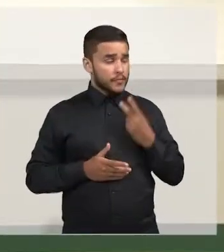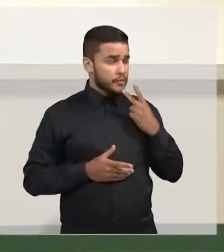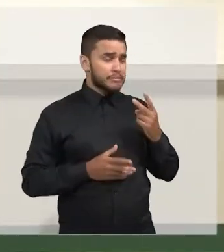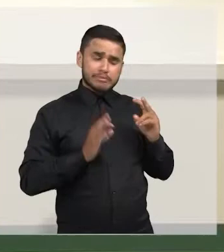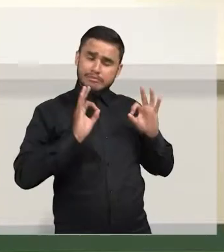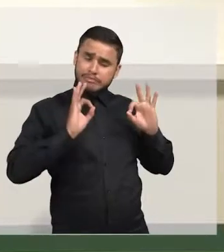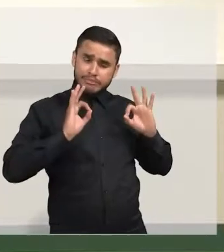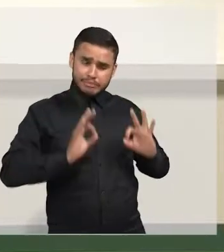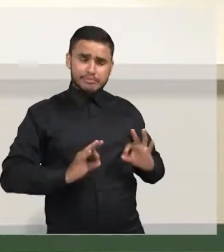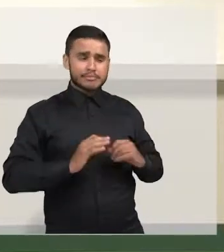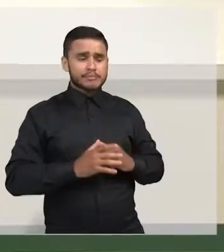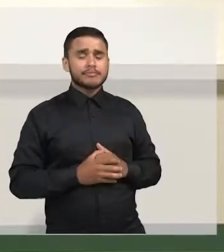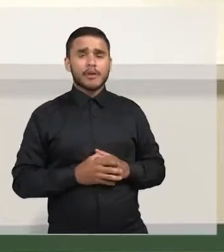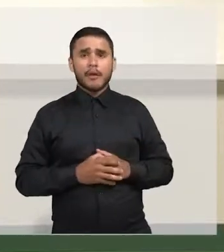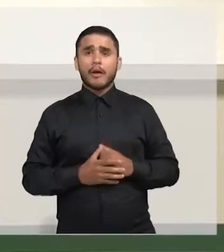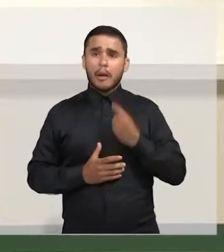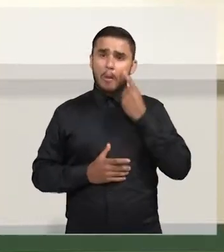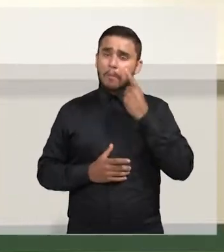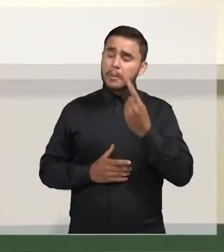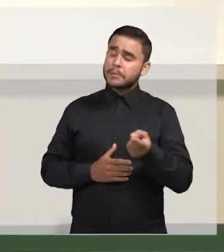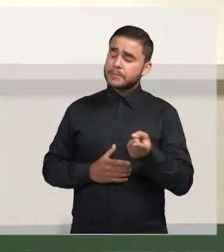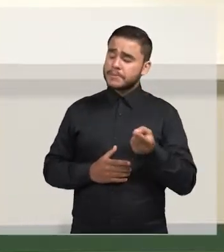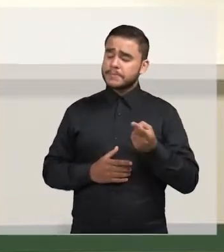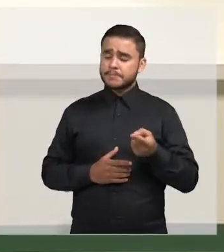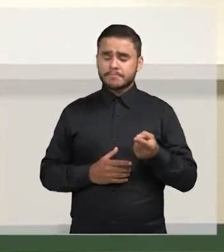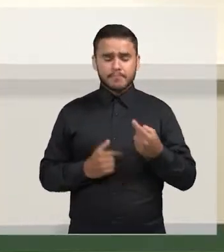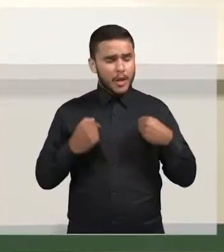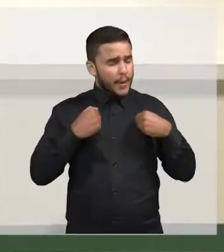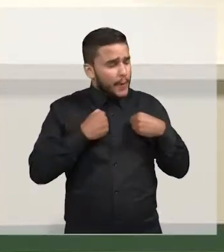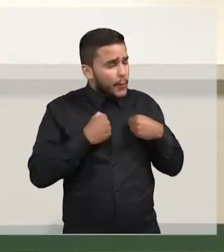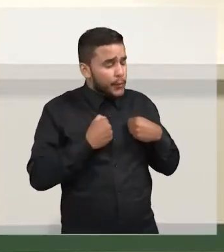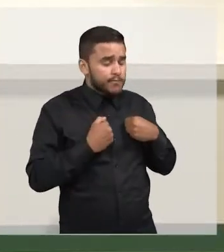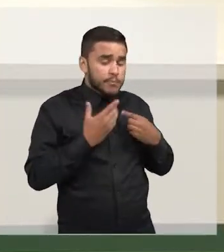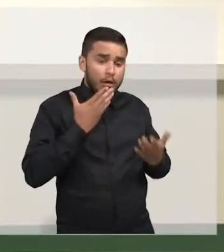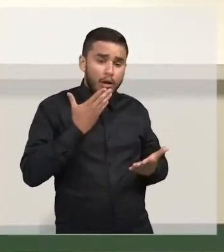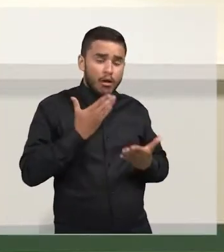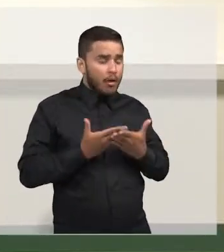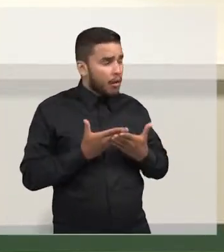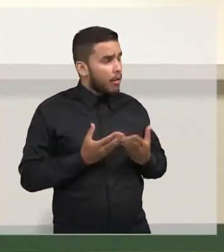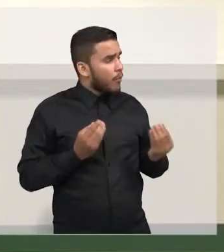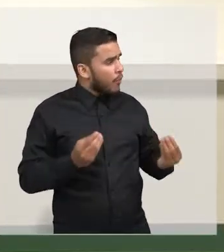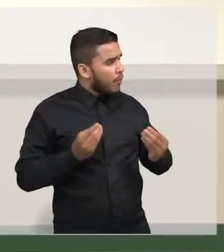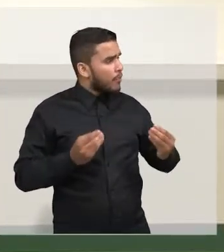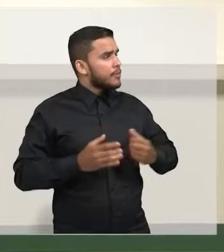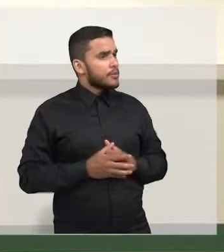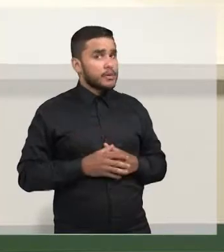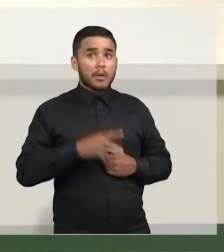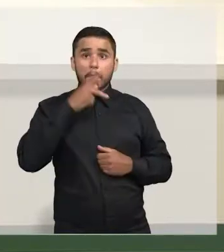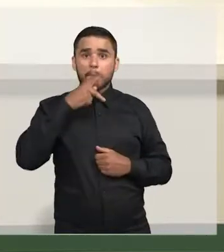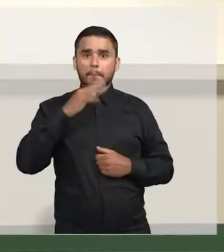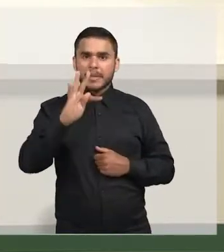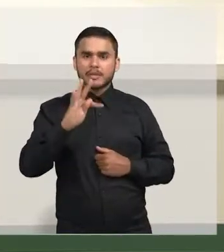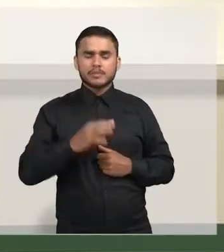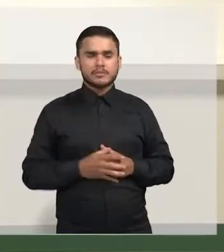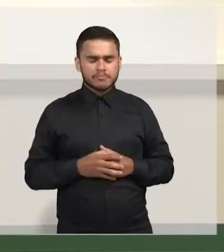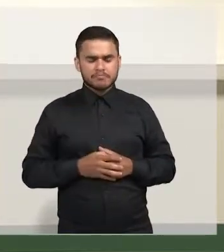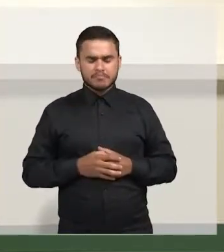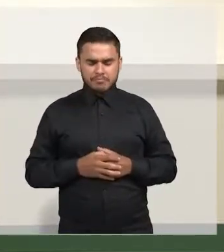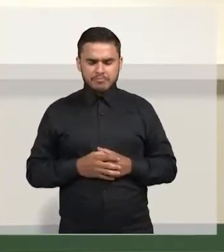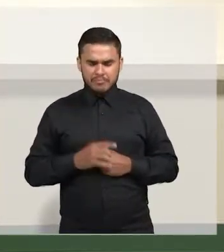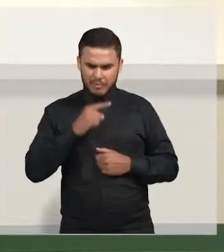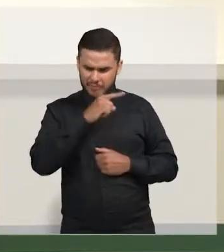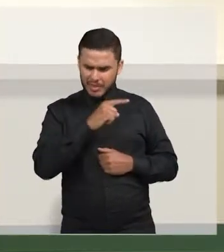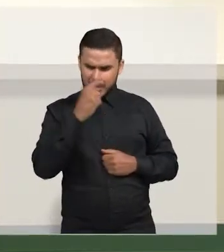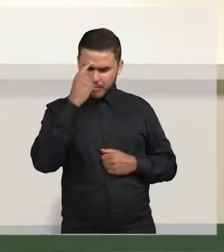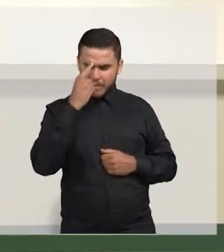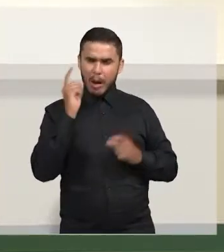Eu fico assim, horrorizado com o PT. Você tocou no ponto aí que eu fiquei. O PT tem que, em vez